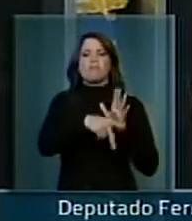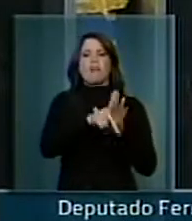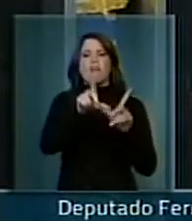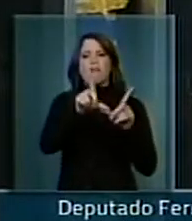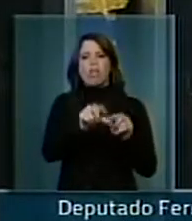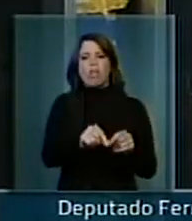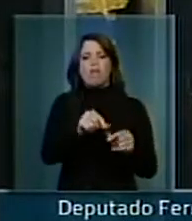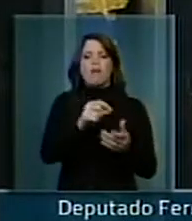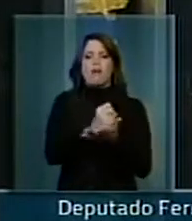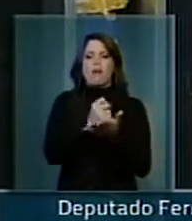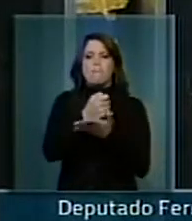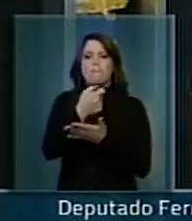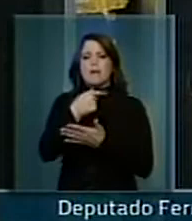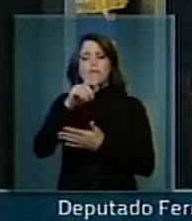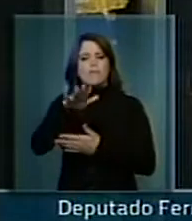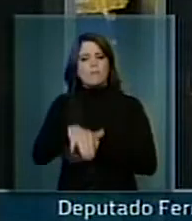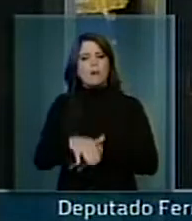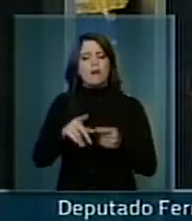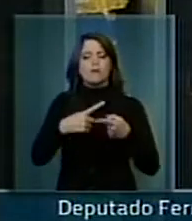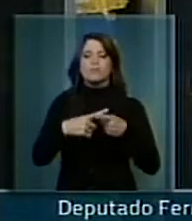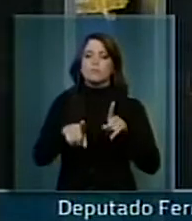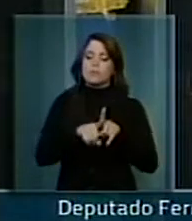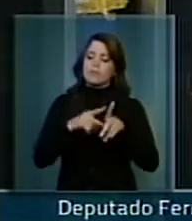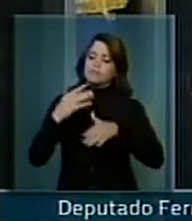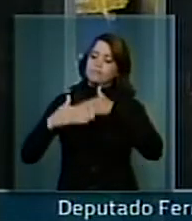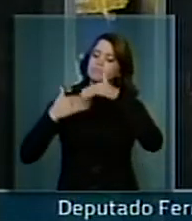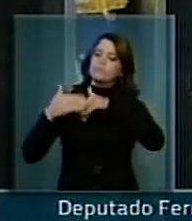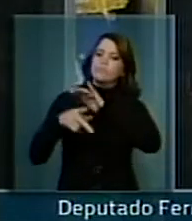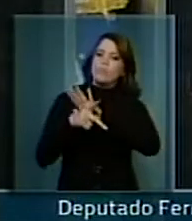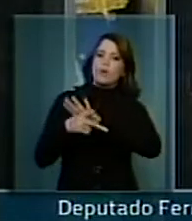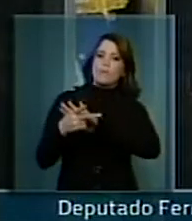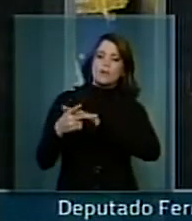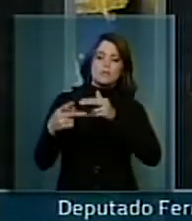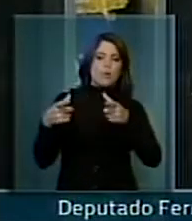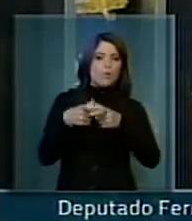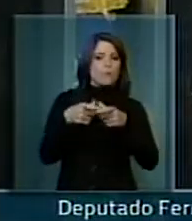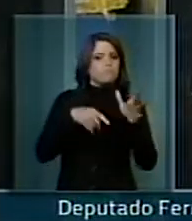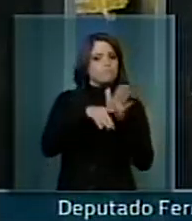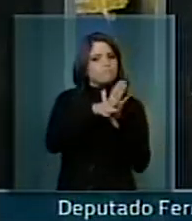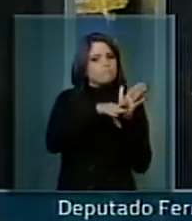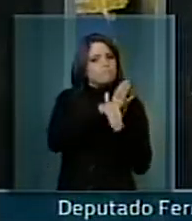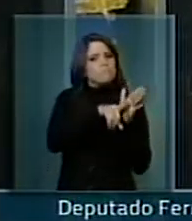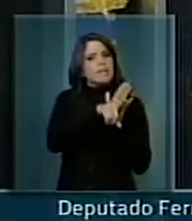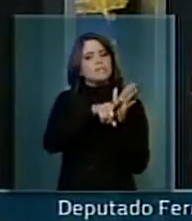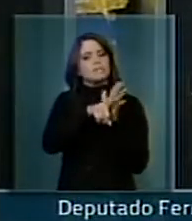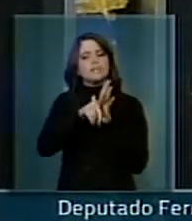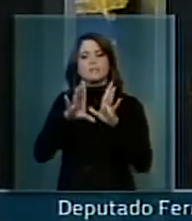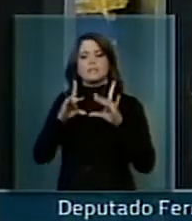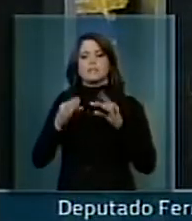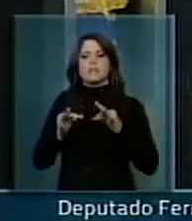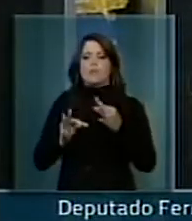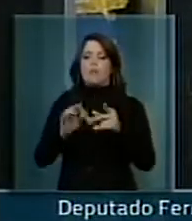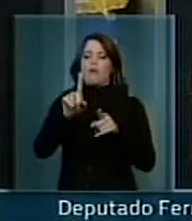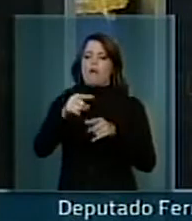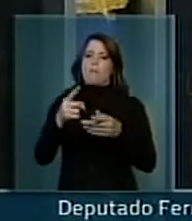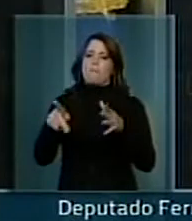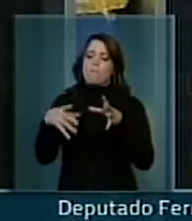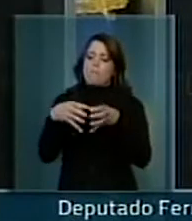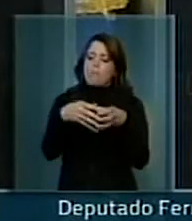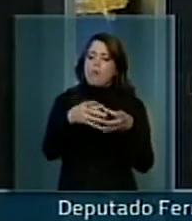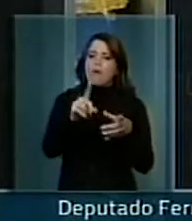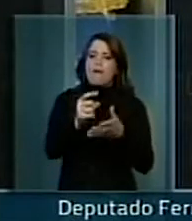e deve fazer o Brasil avançar nesta área de pesquisa, ciência e tecnologia na área de